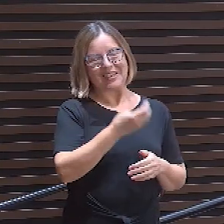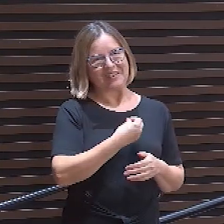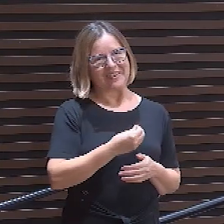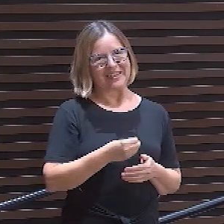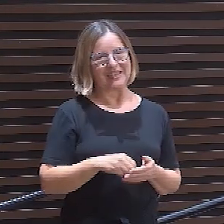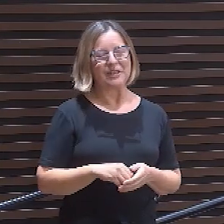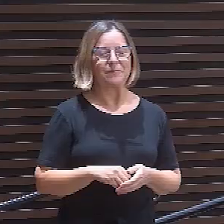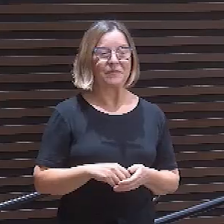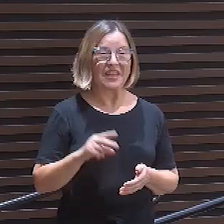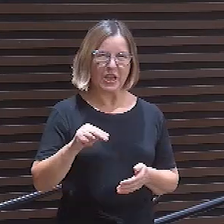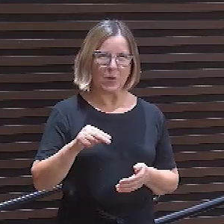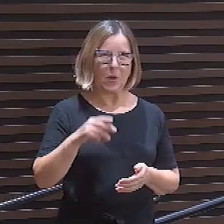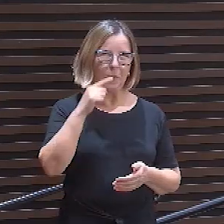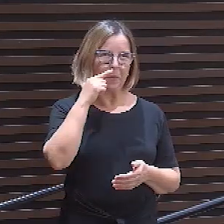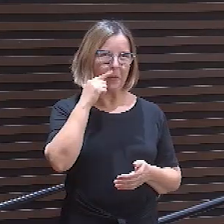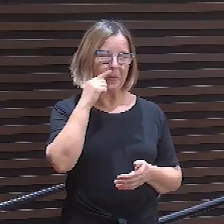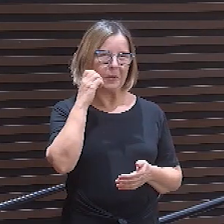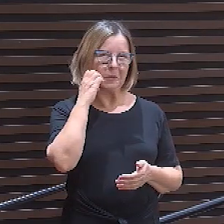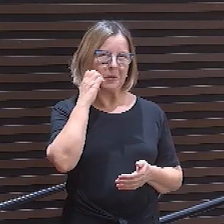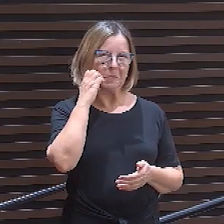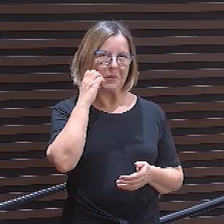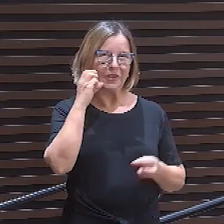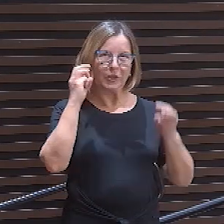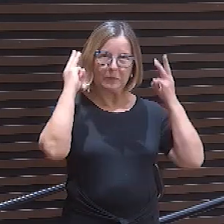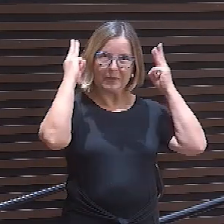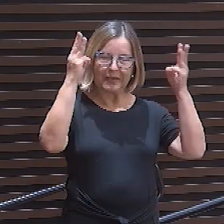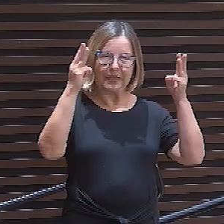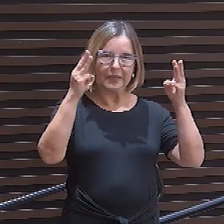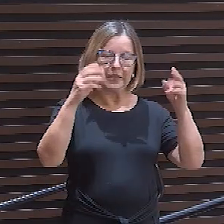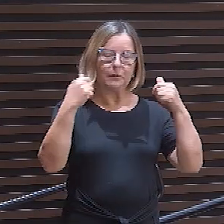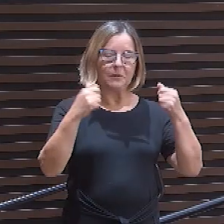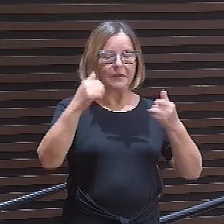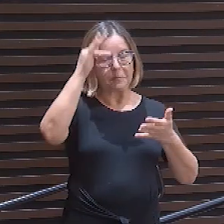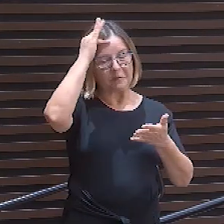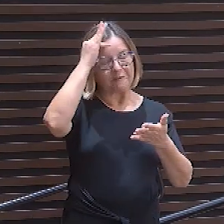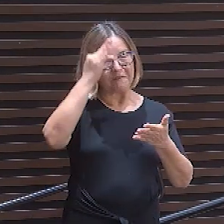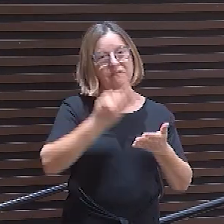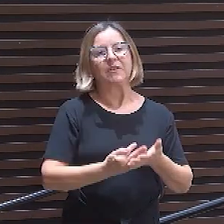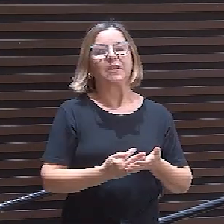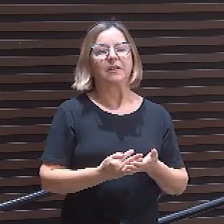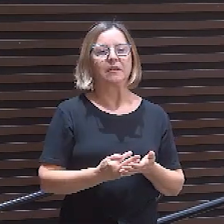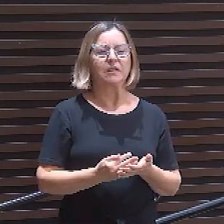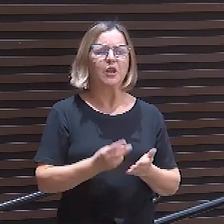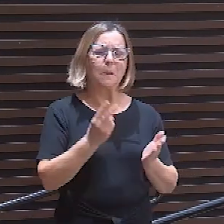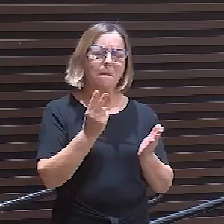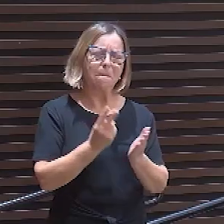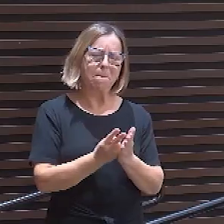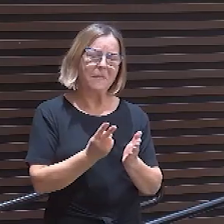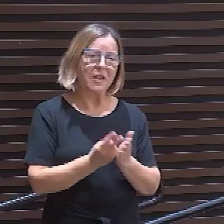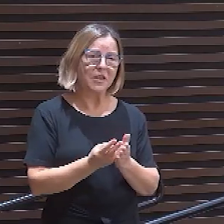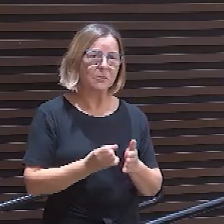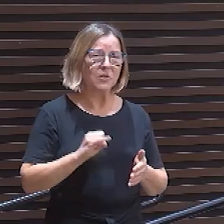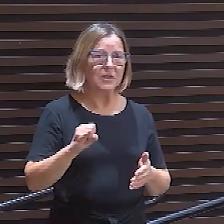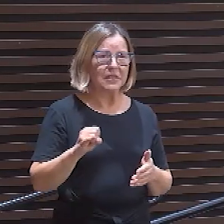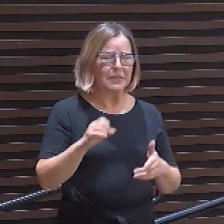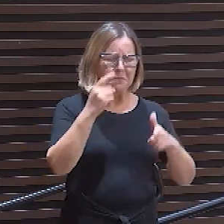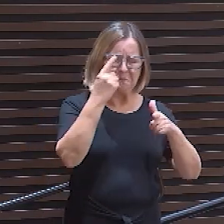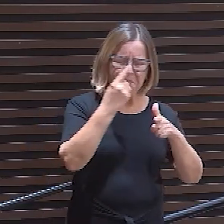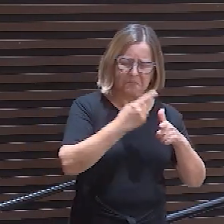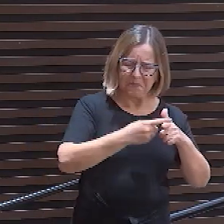pais de Moisés, nós precisamos agir pela fé, mesmo quando as circunstâncias ao nosso